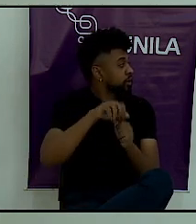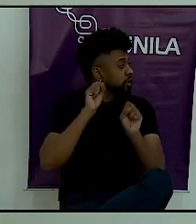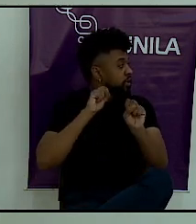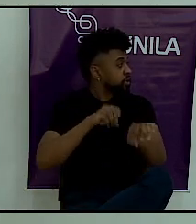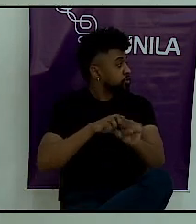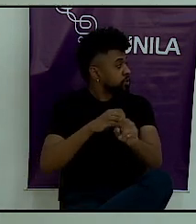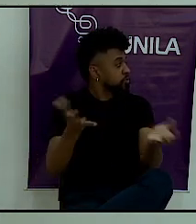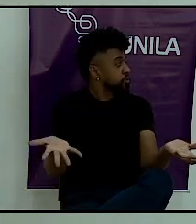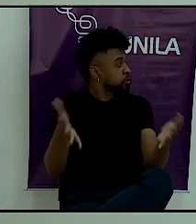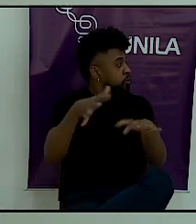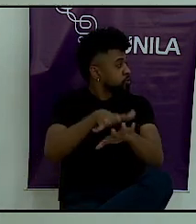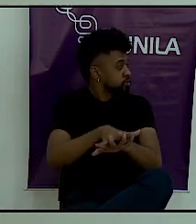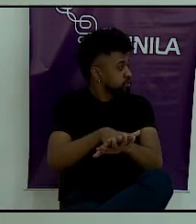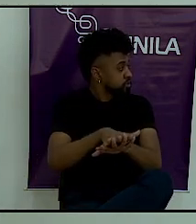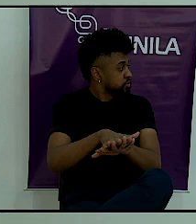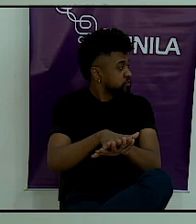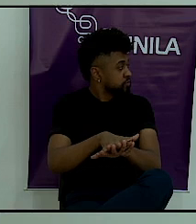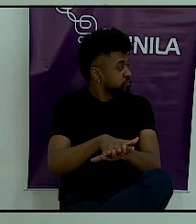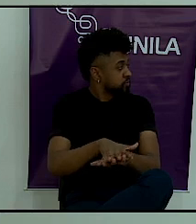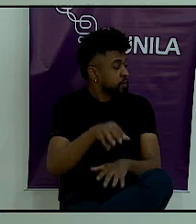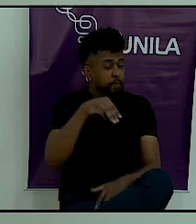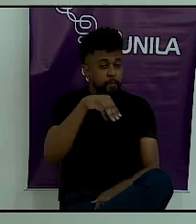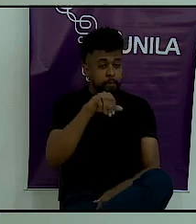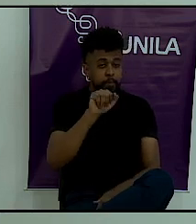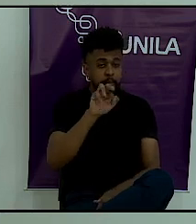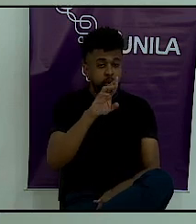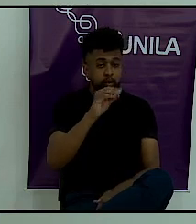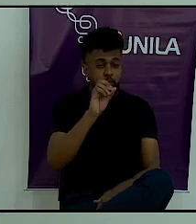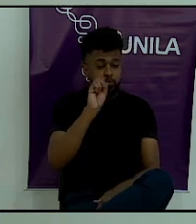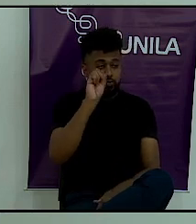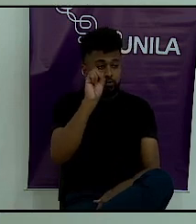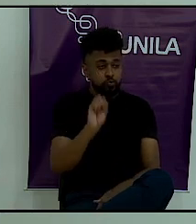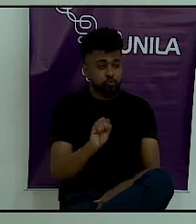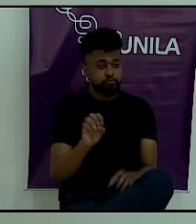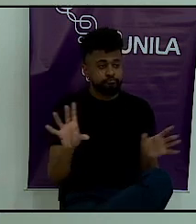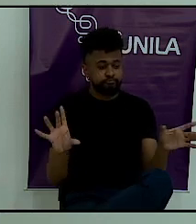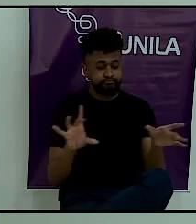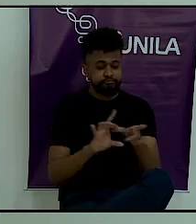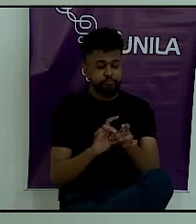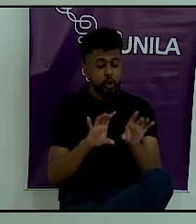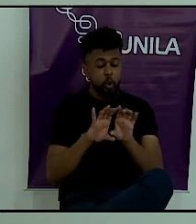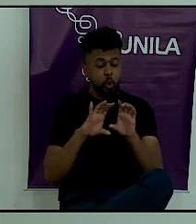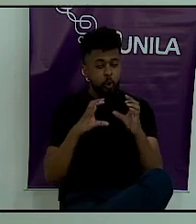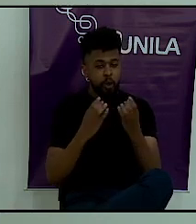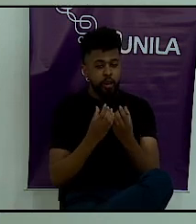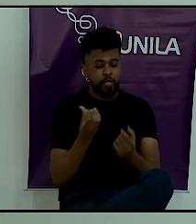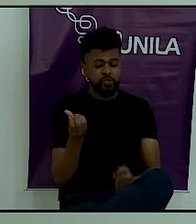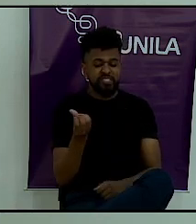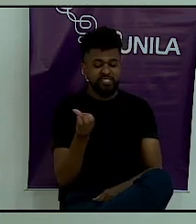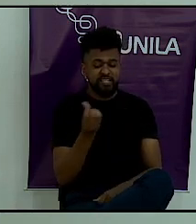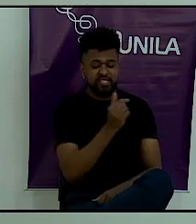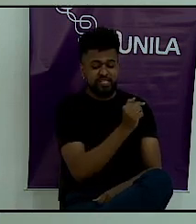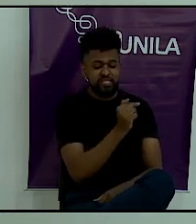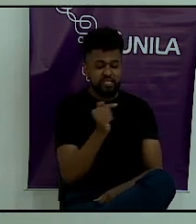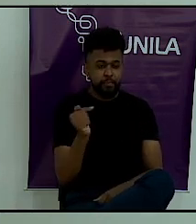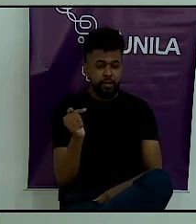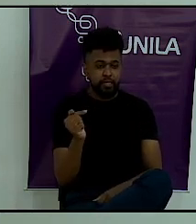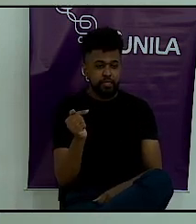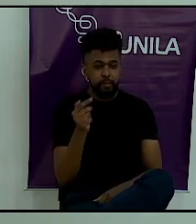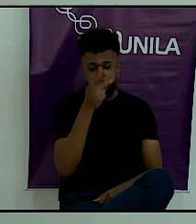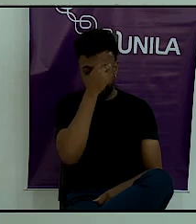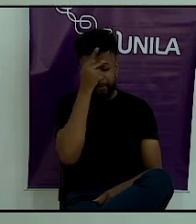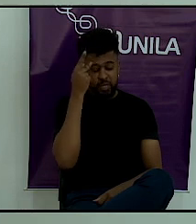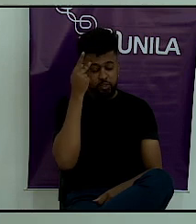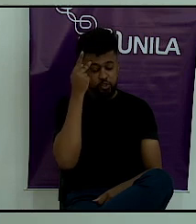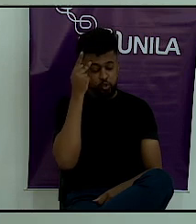Educação Inclusiva no Mercosul e, vinculado a esse congresso, a 6ª Semana da Pessoa com